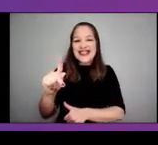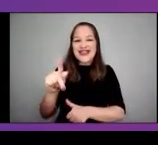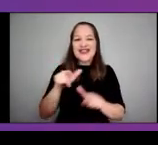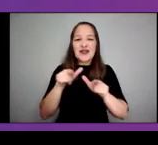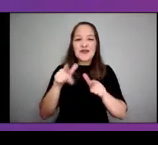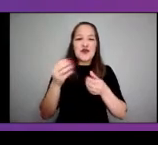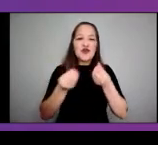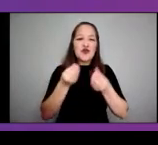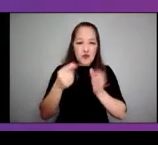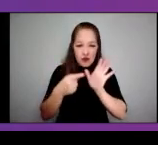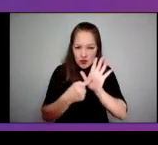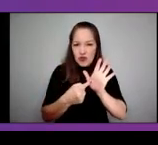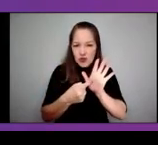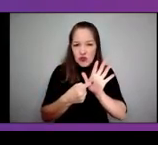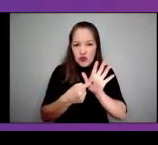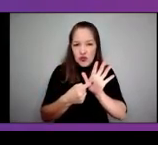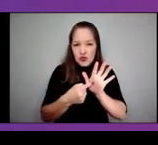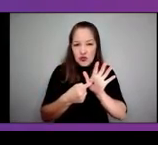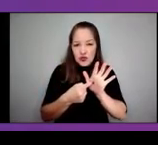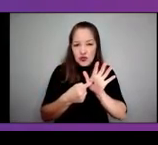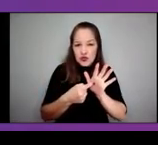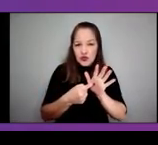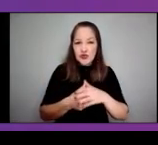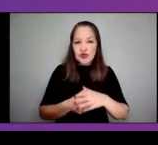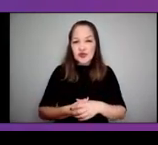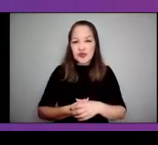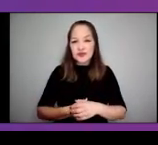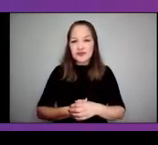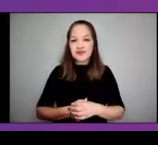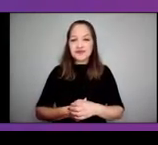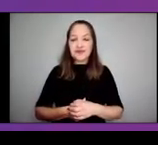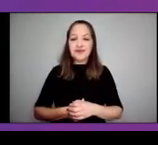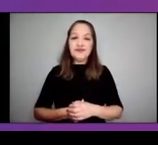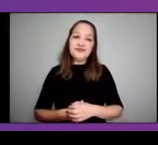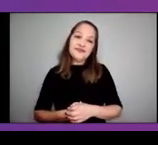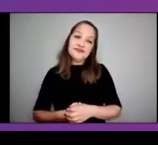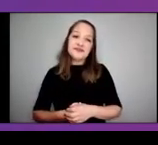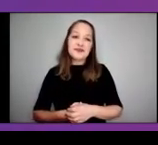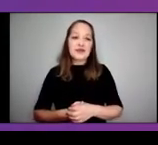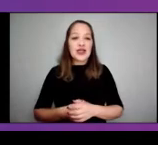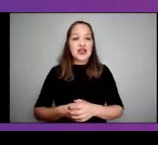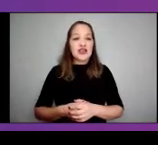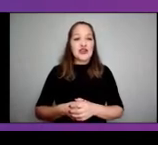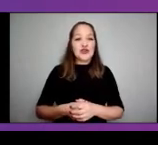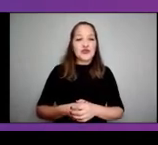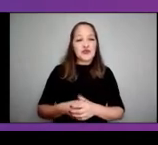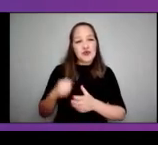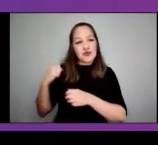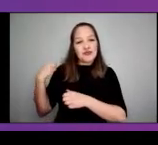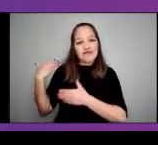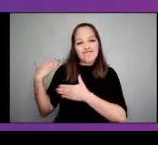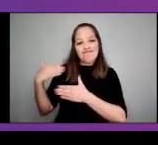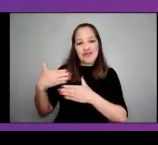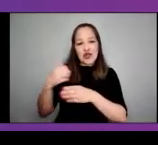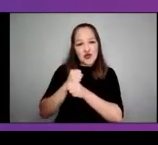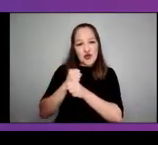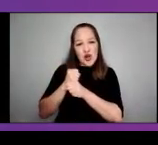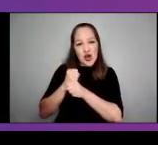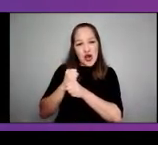pouquinho para gente alguma alguns exemplos disso é o dinheiro aqui nos últimos anos todos os trabalhos que